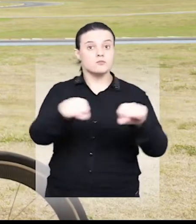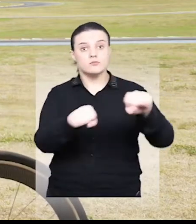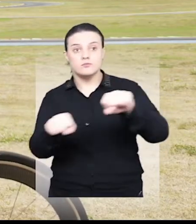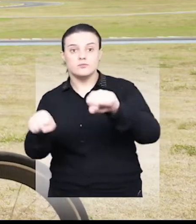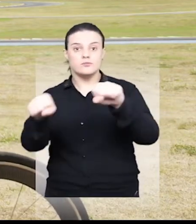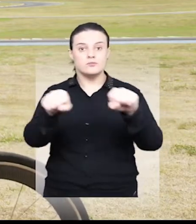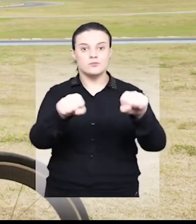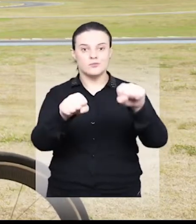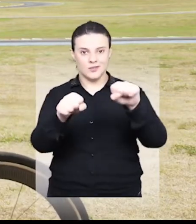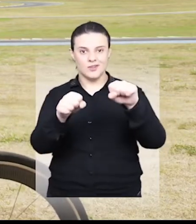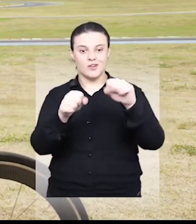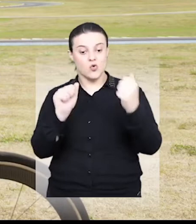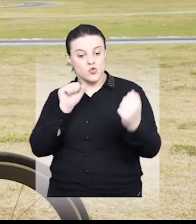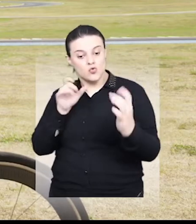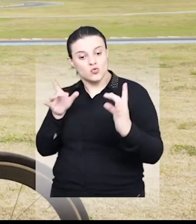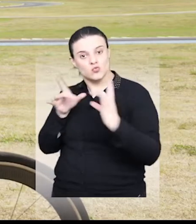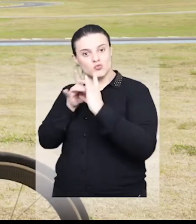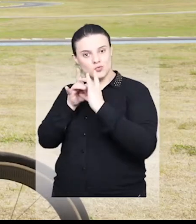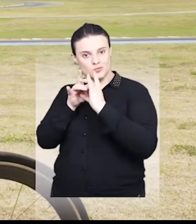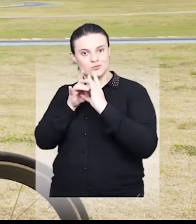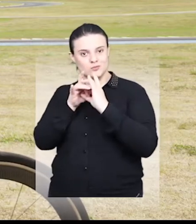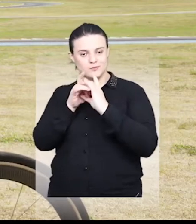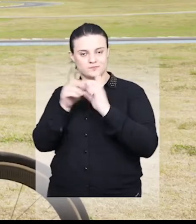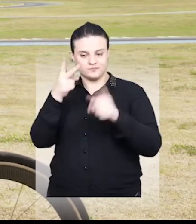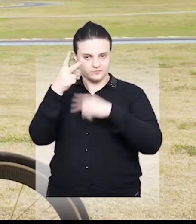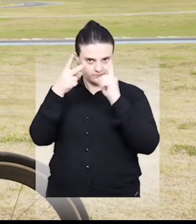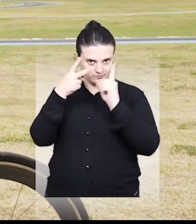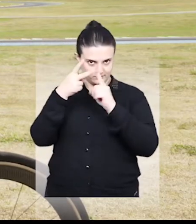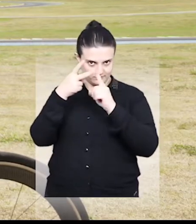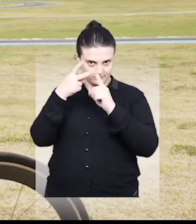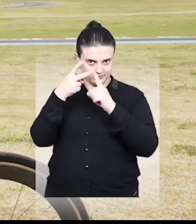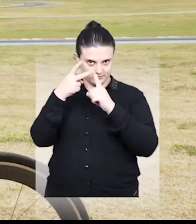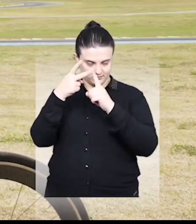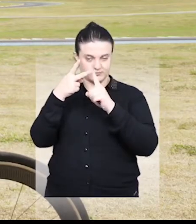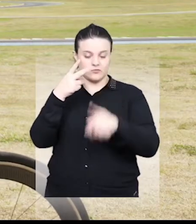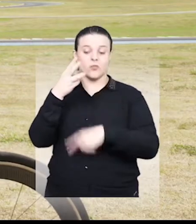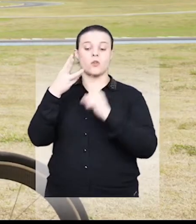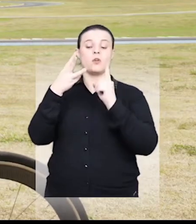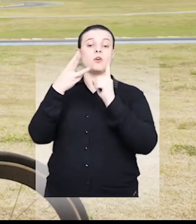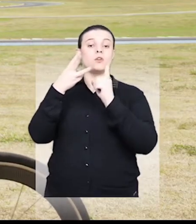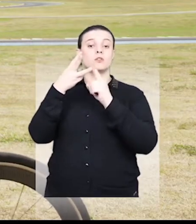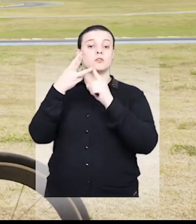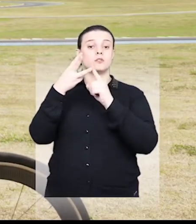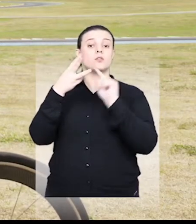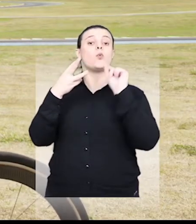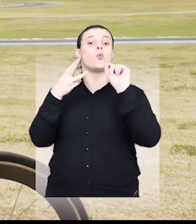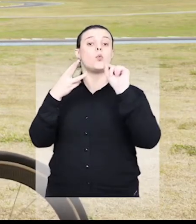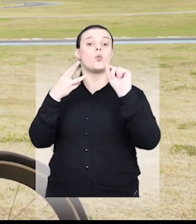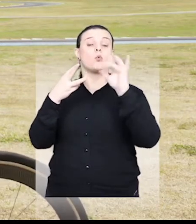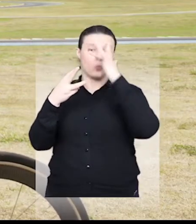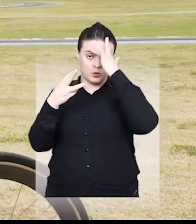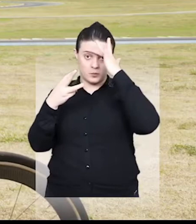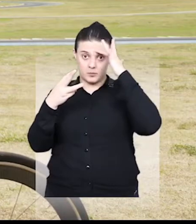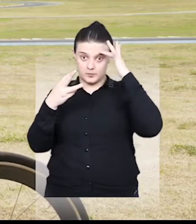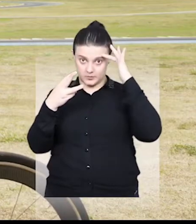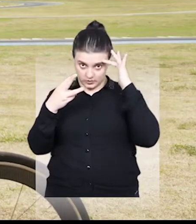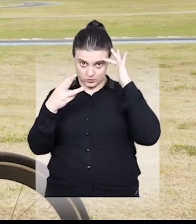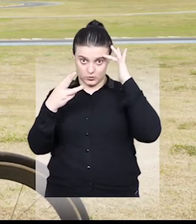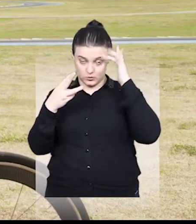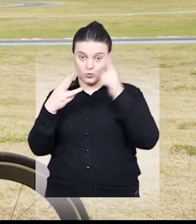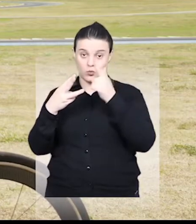atleta que está pilotando, formam os tandems. Então aí são duas categorias, né? E depois vem